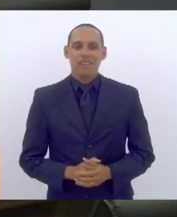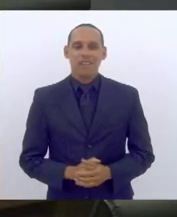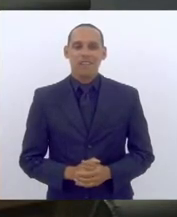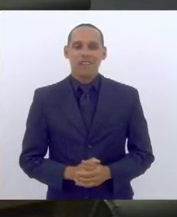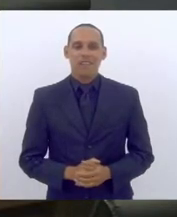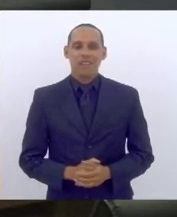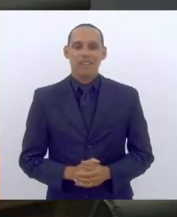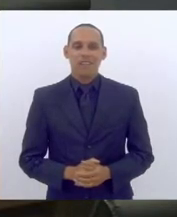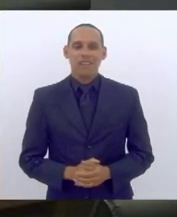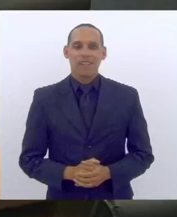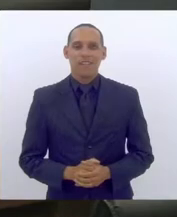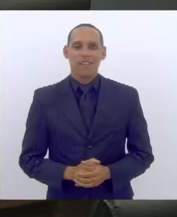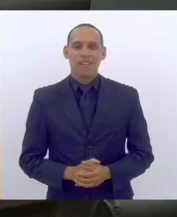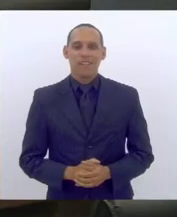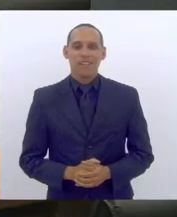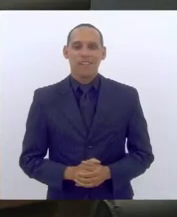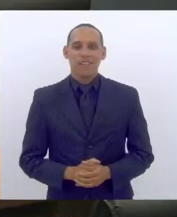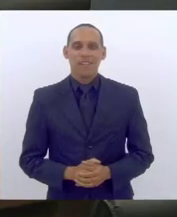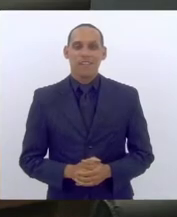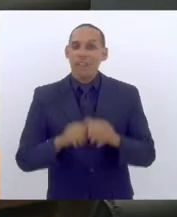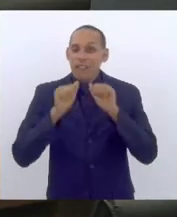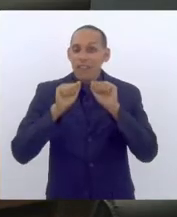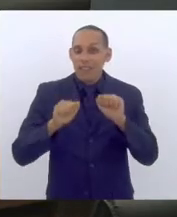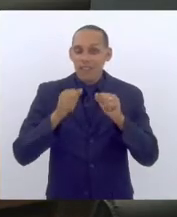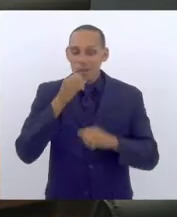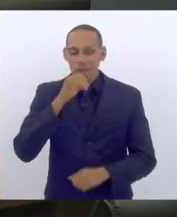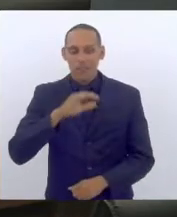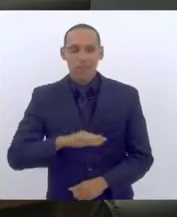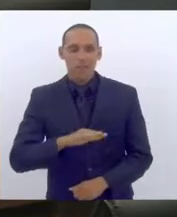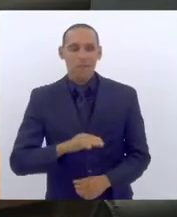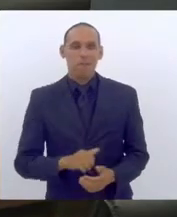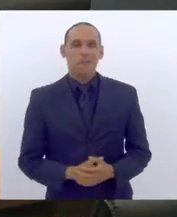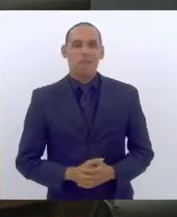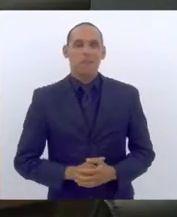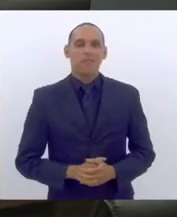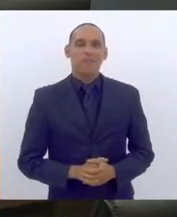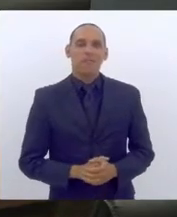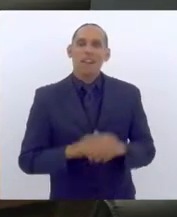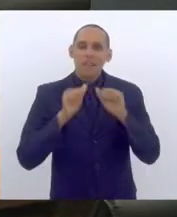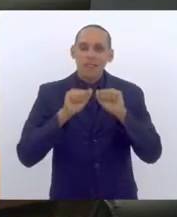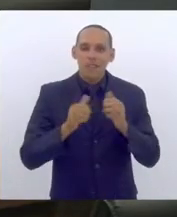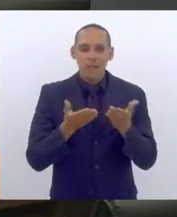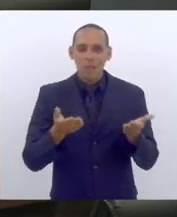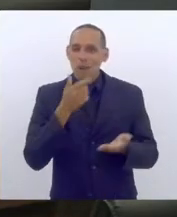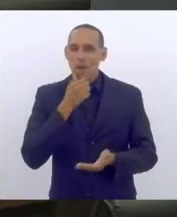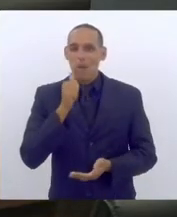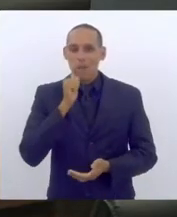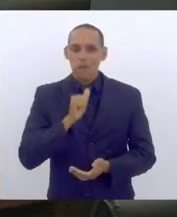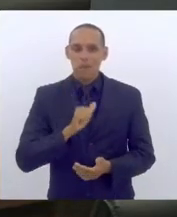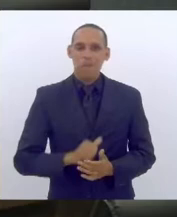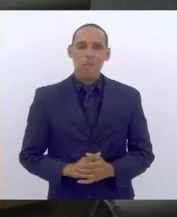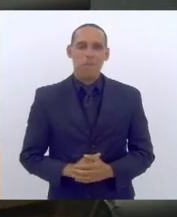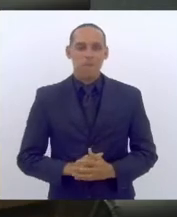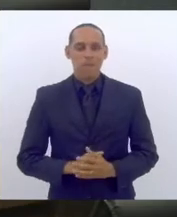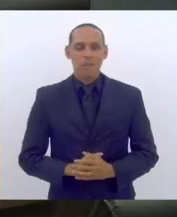vamos Assessoria Boa tarde assessoras e assessores